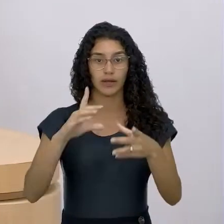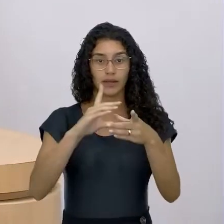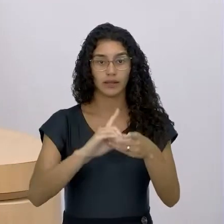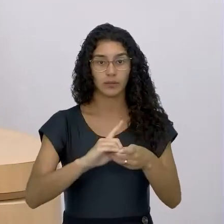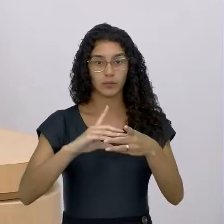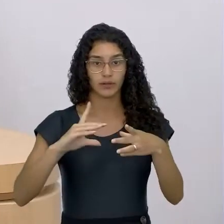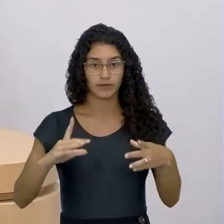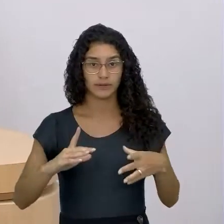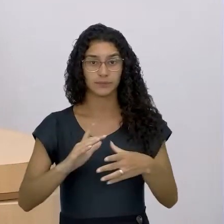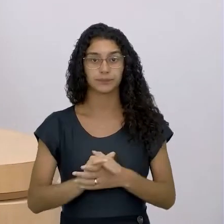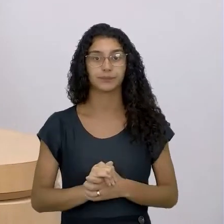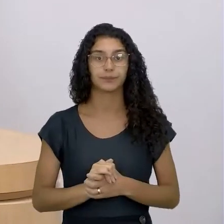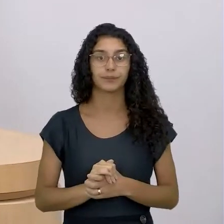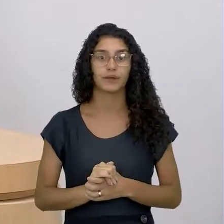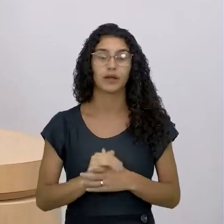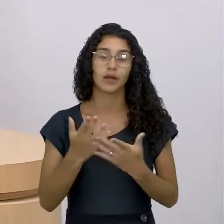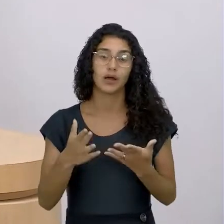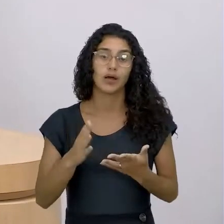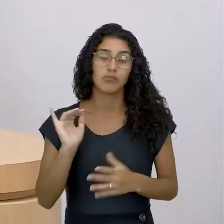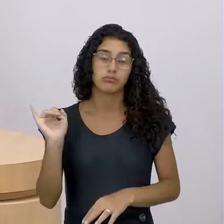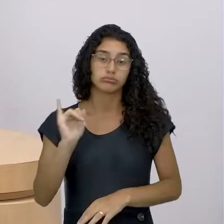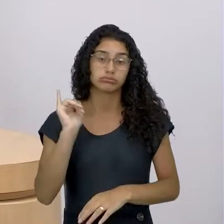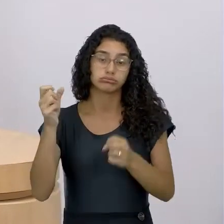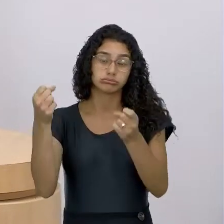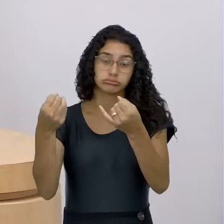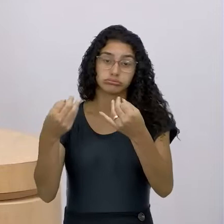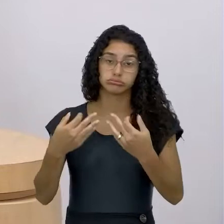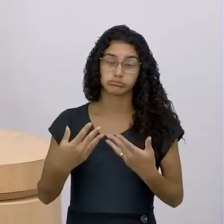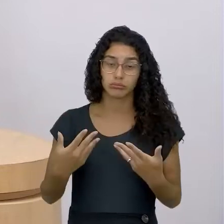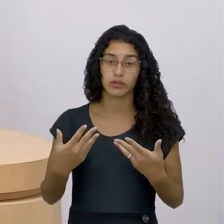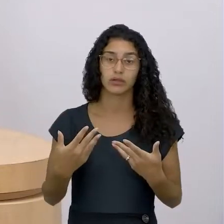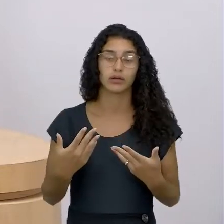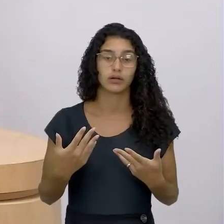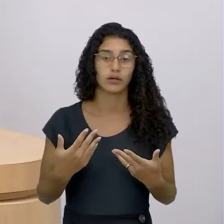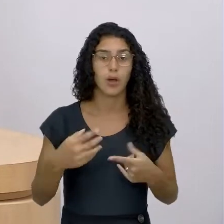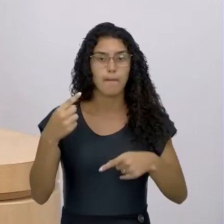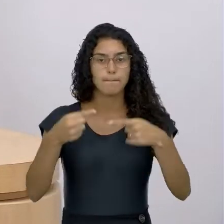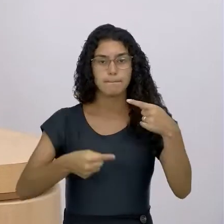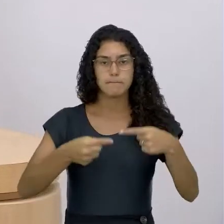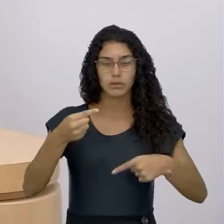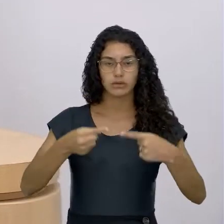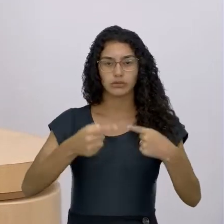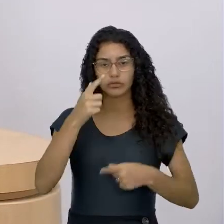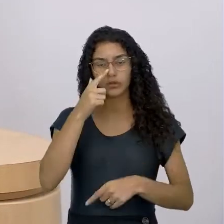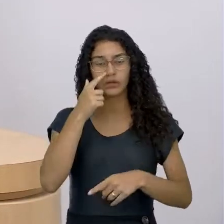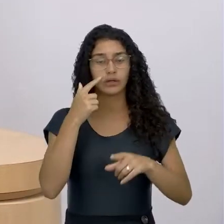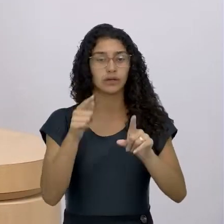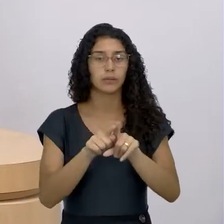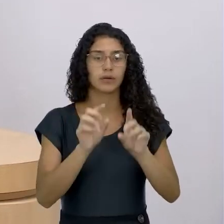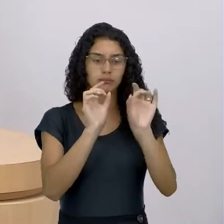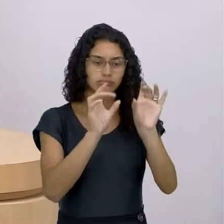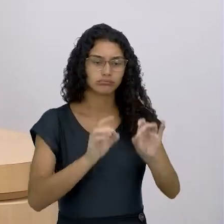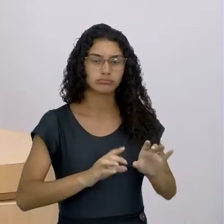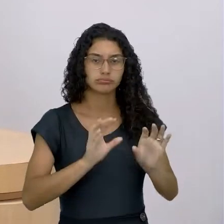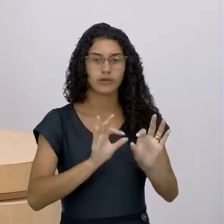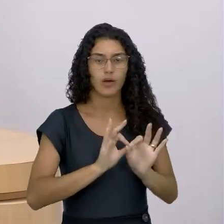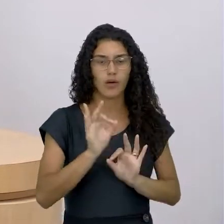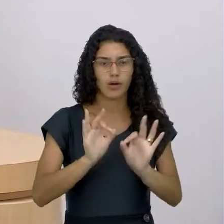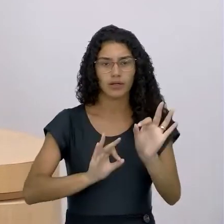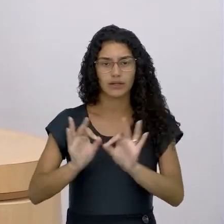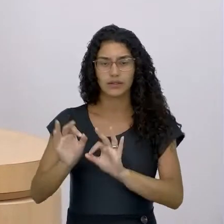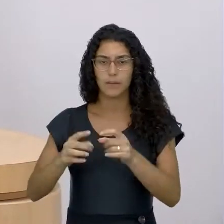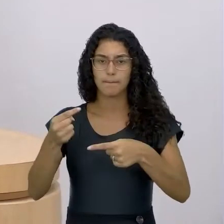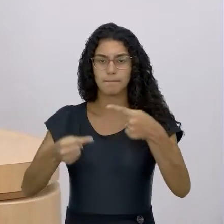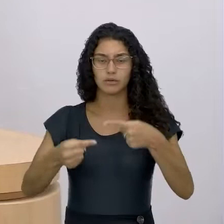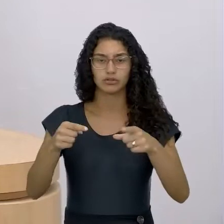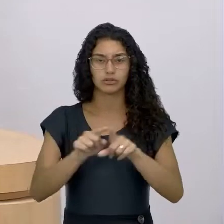Então, nada mais oportuno do que falar do assunto política e mais especificamente da organização